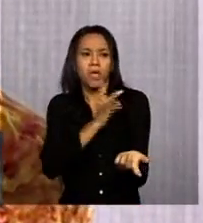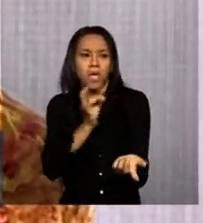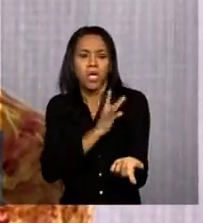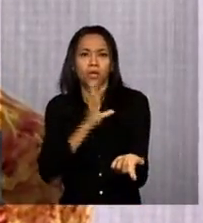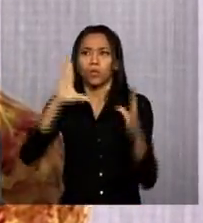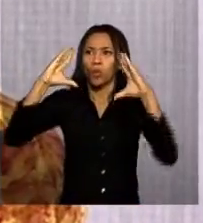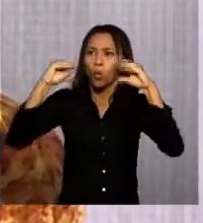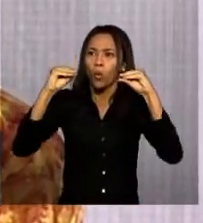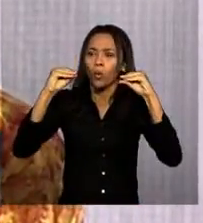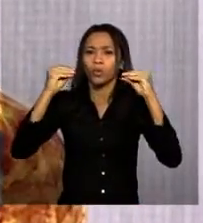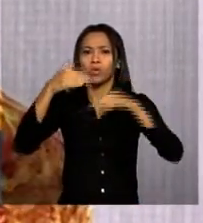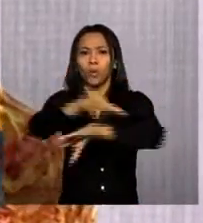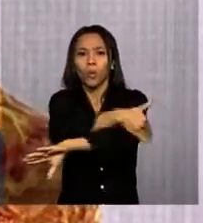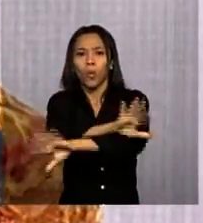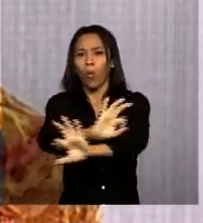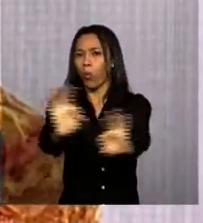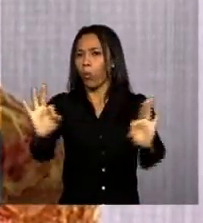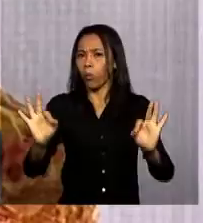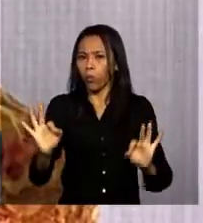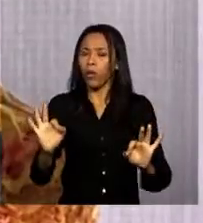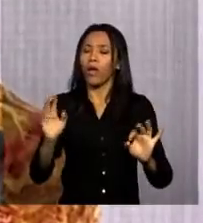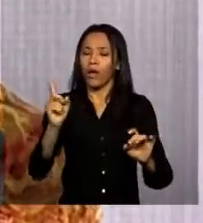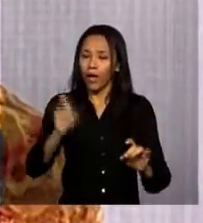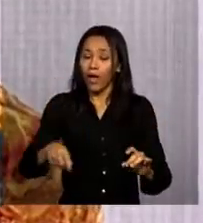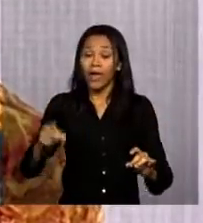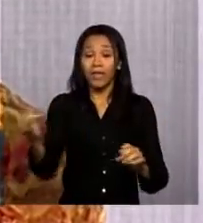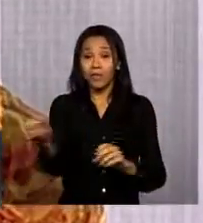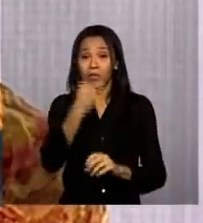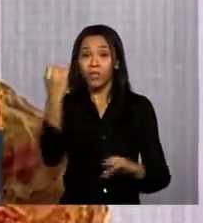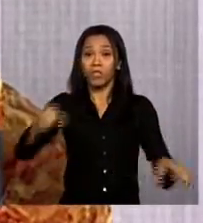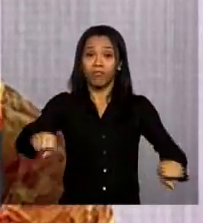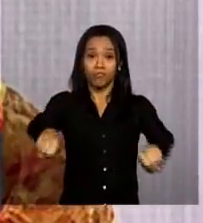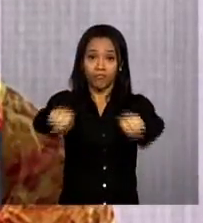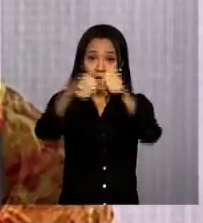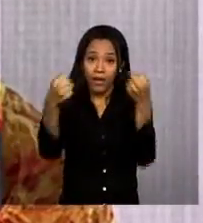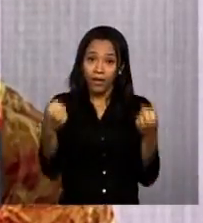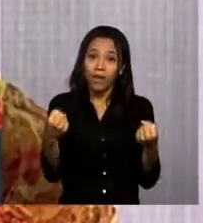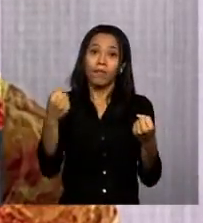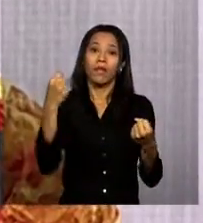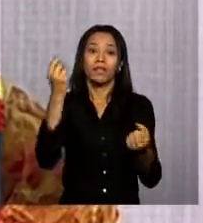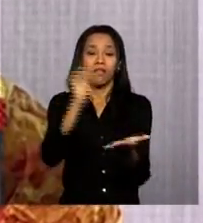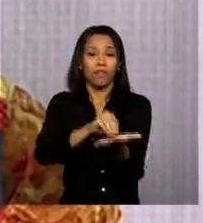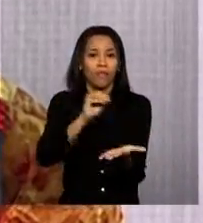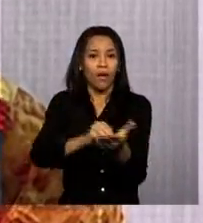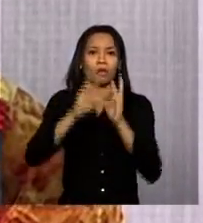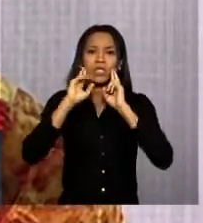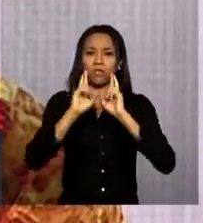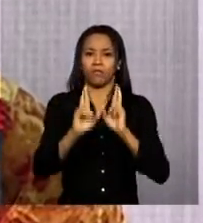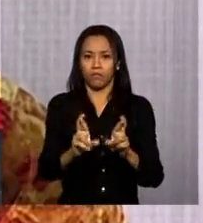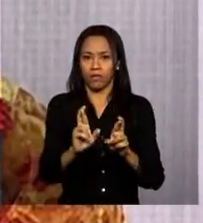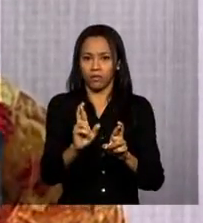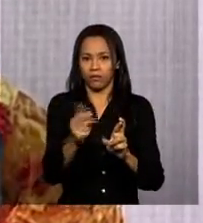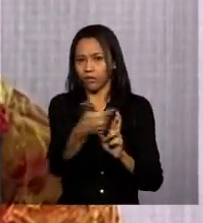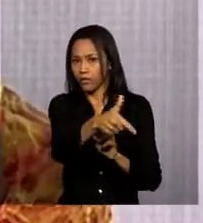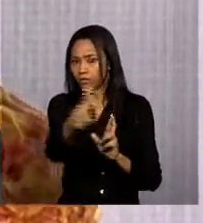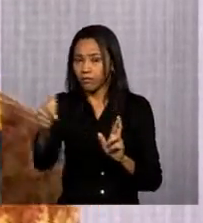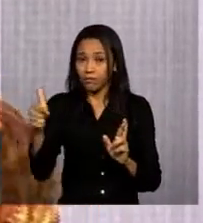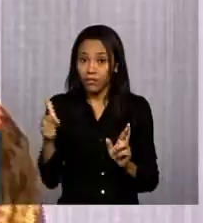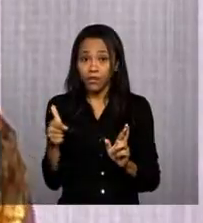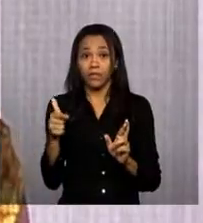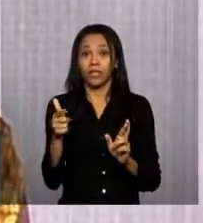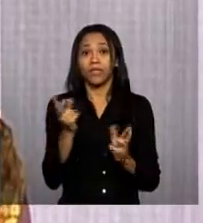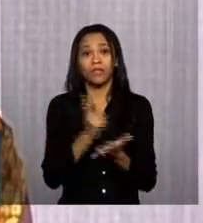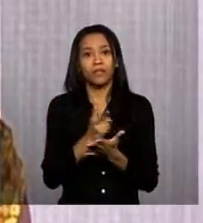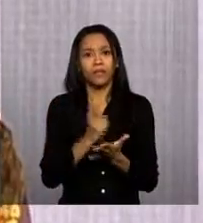noites, nem das ruas, é fundamental que possamos romper uma desumanização que se estabelece e se alimenta de